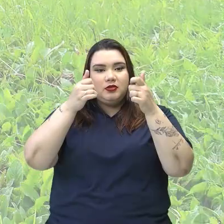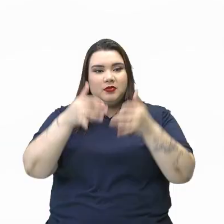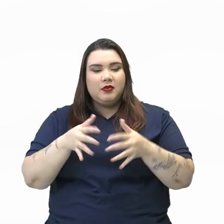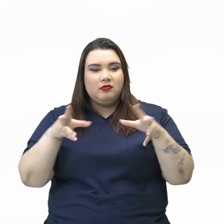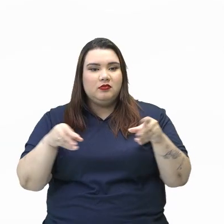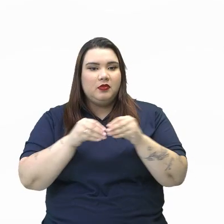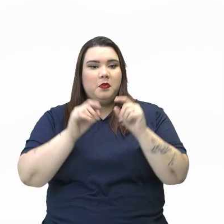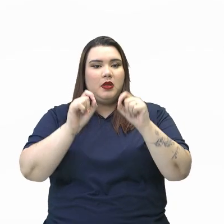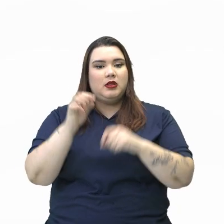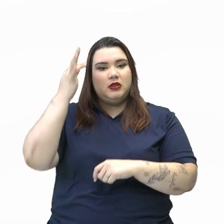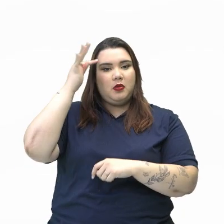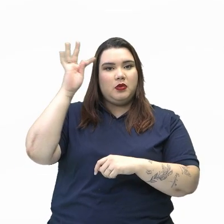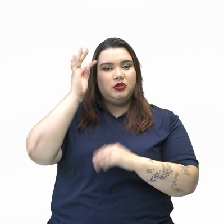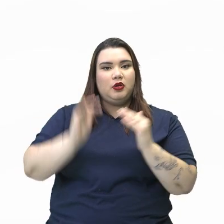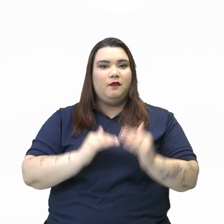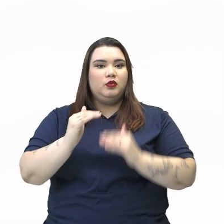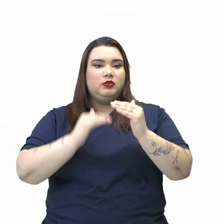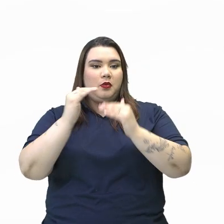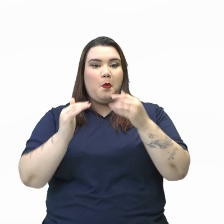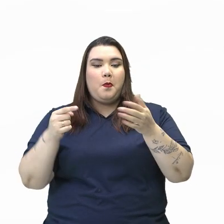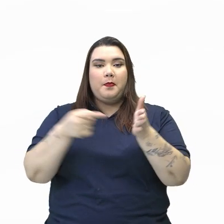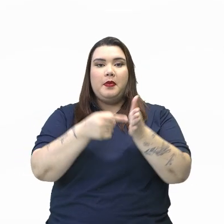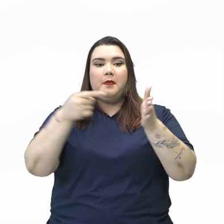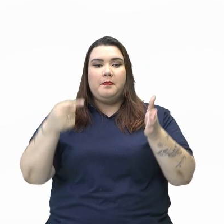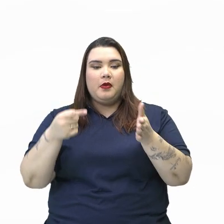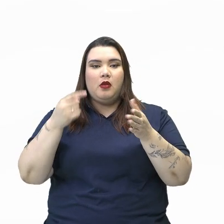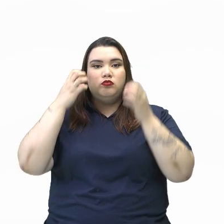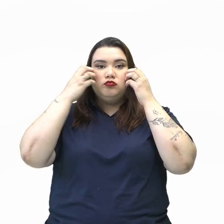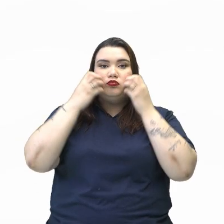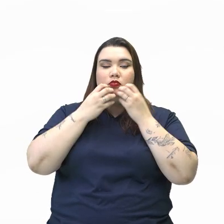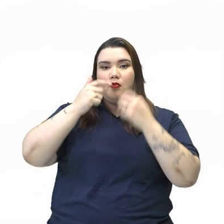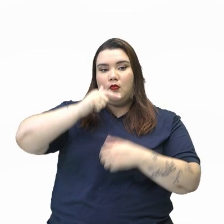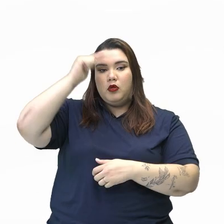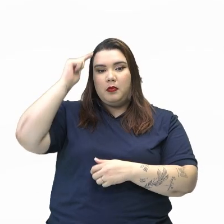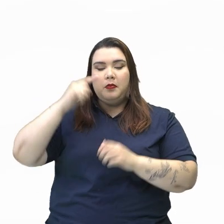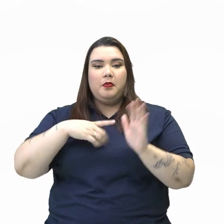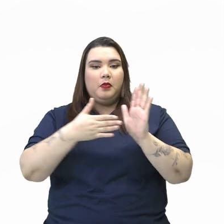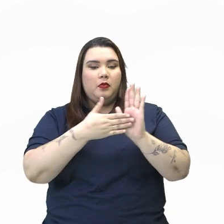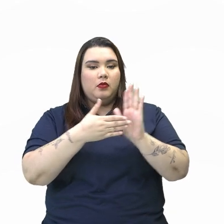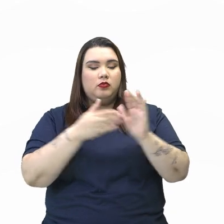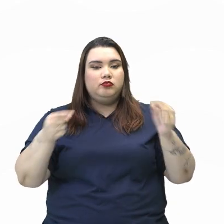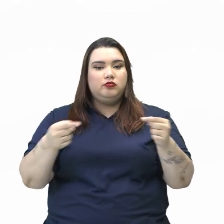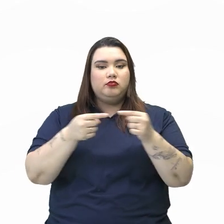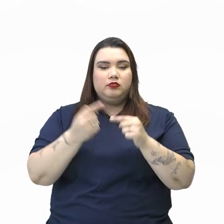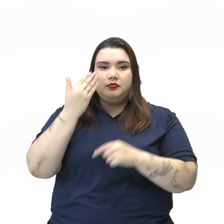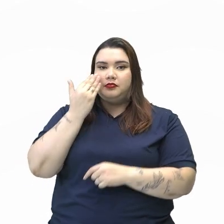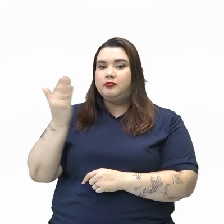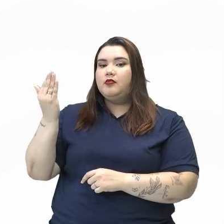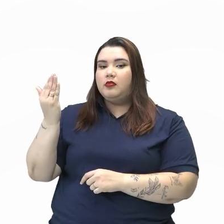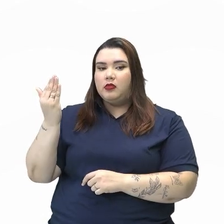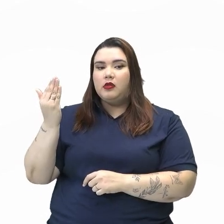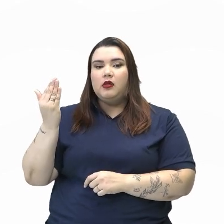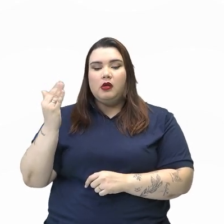em teorias da evolução. Darwinismo, né, que é proposta por Darwin, junto com a teoria da síntese